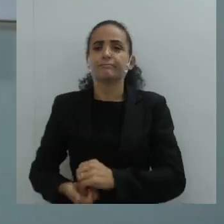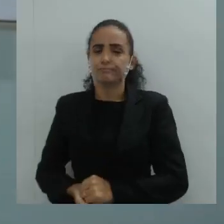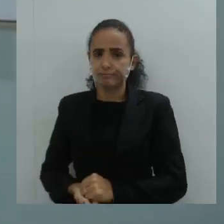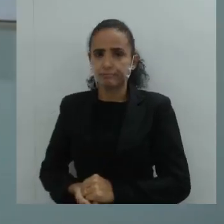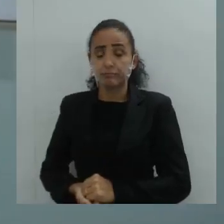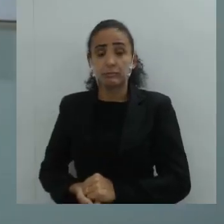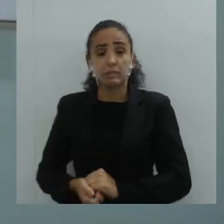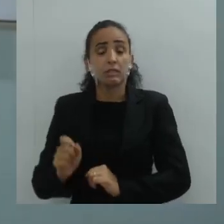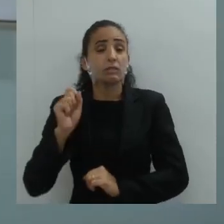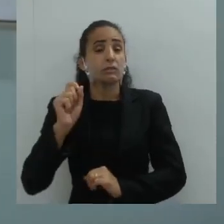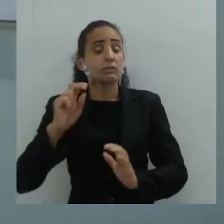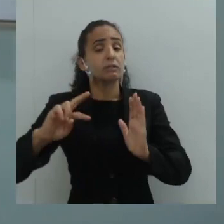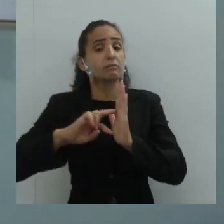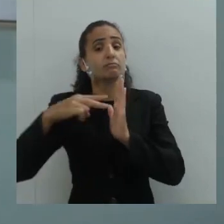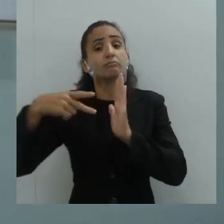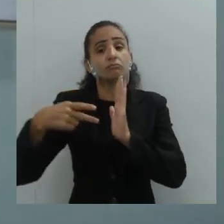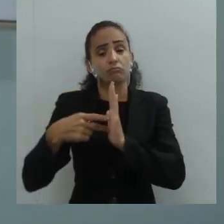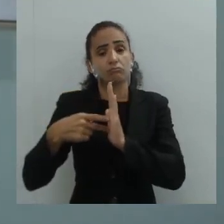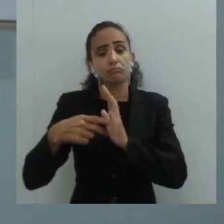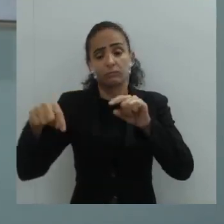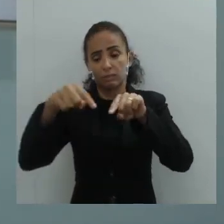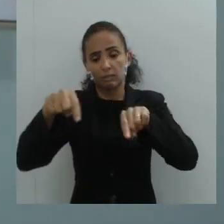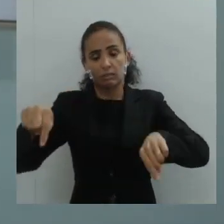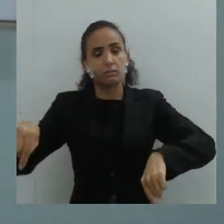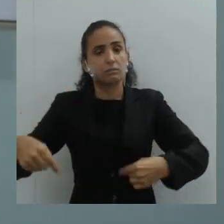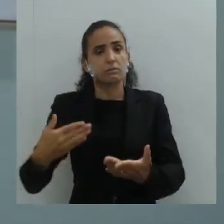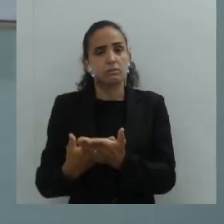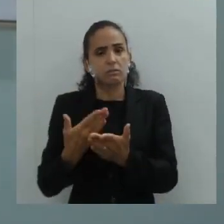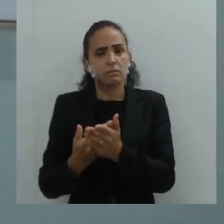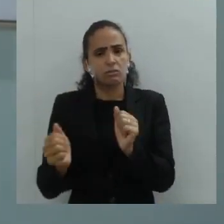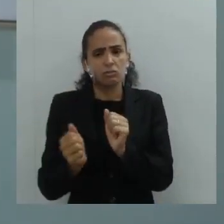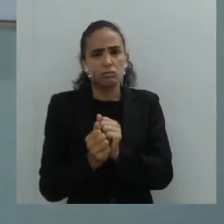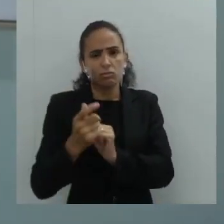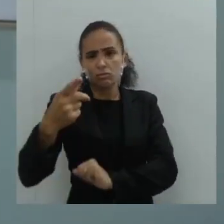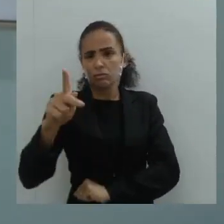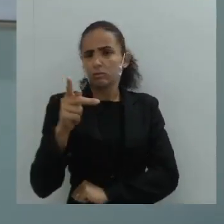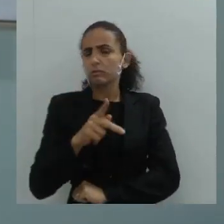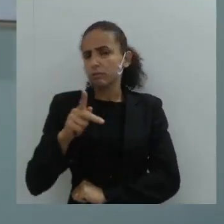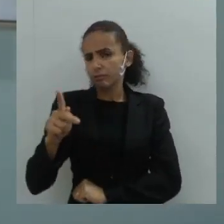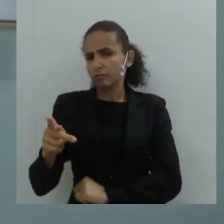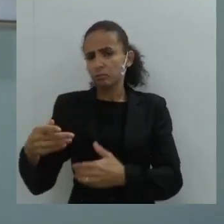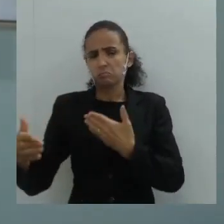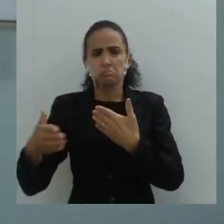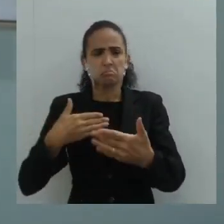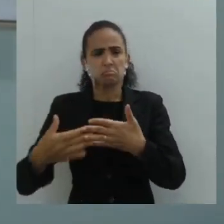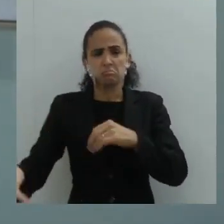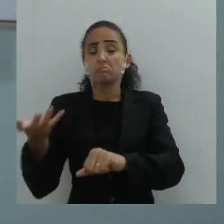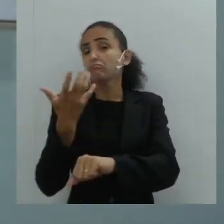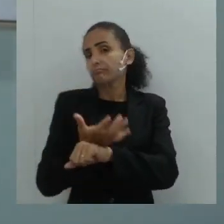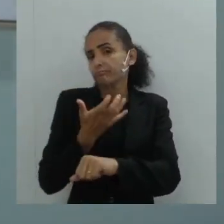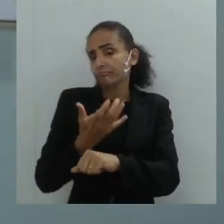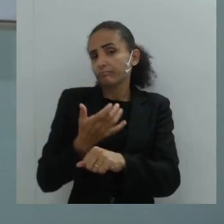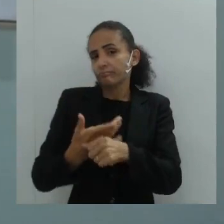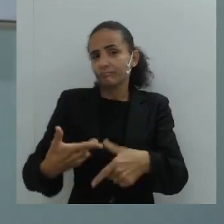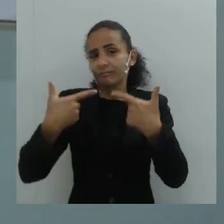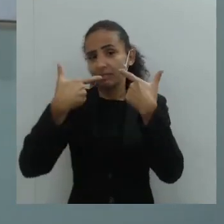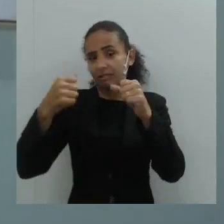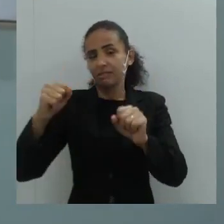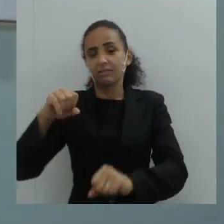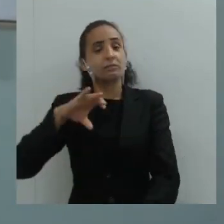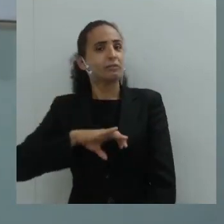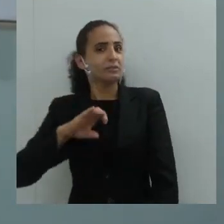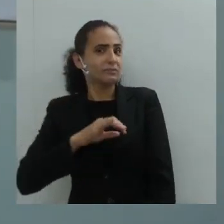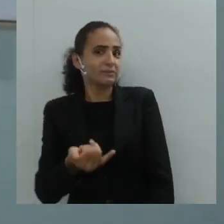agora, é a seguinte questão. Em sala de aula, com o seu professor, de qualquer disciplina, de língua portuguesa,